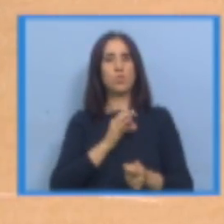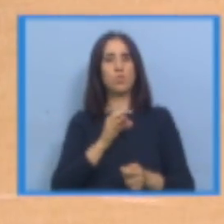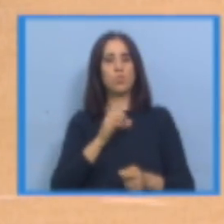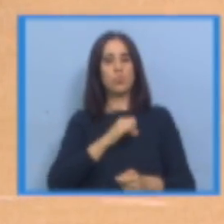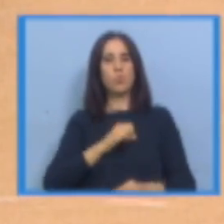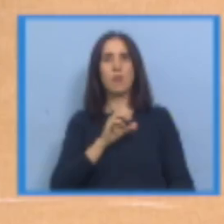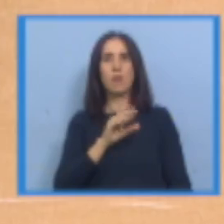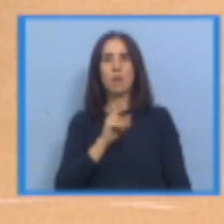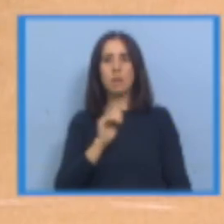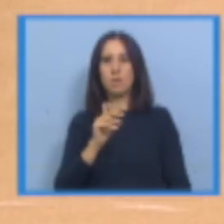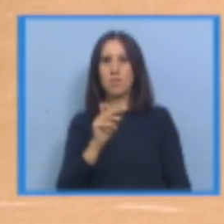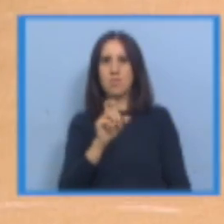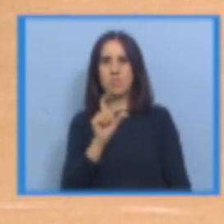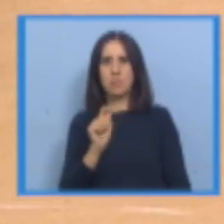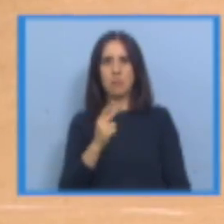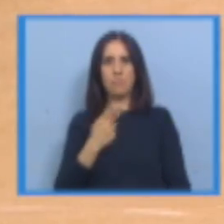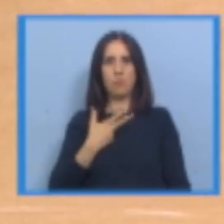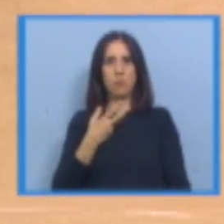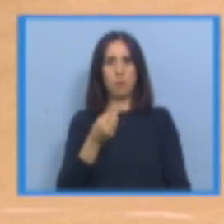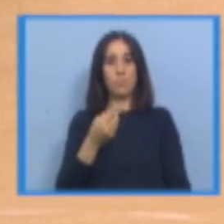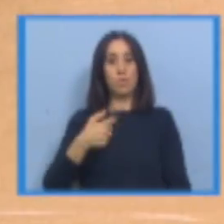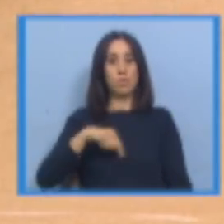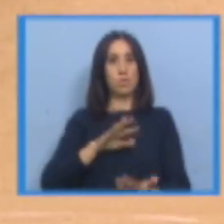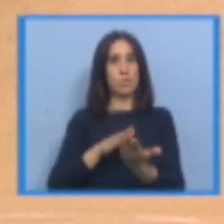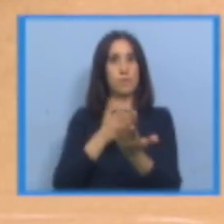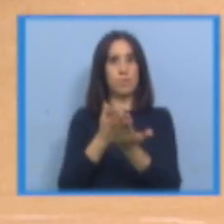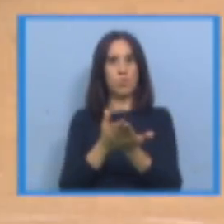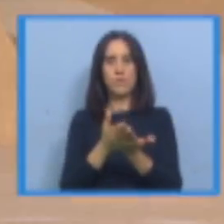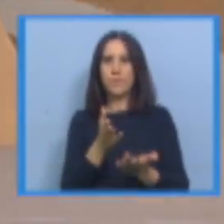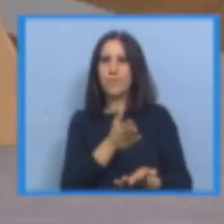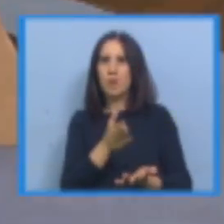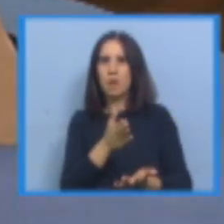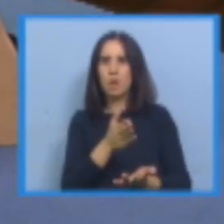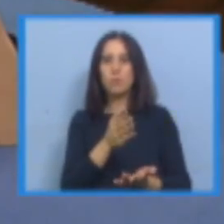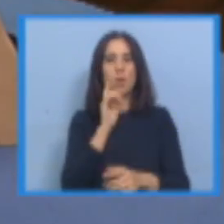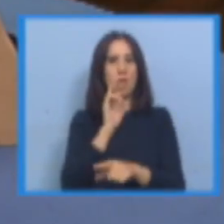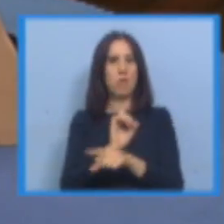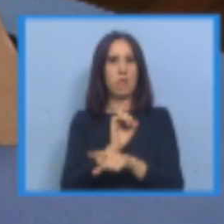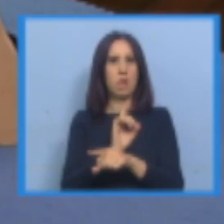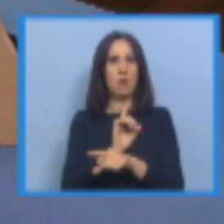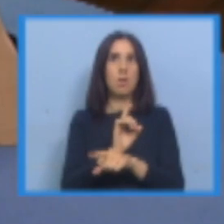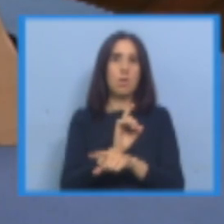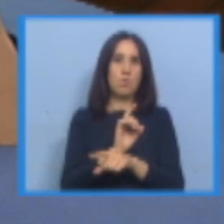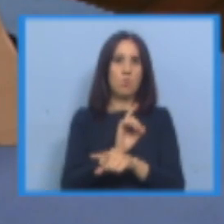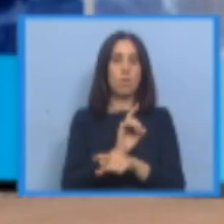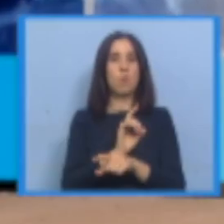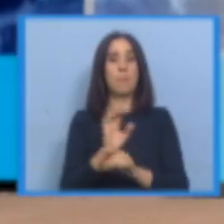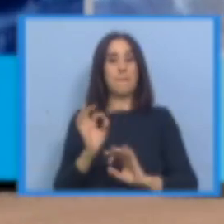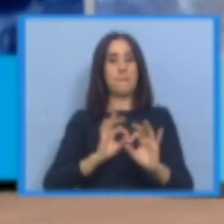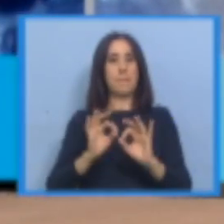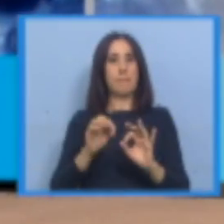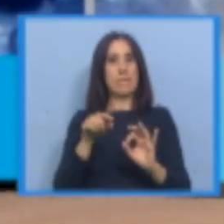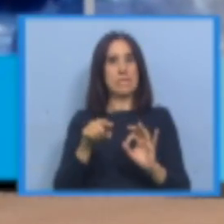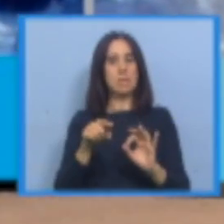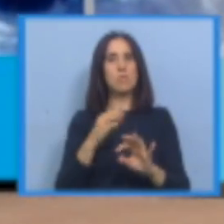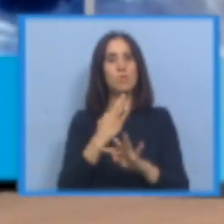Azevedo. E, portanto, a nossa proposta, na altura, dentro ou no contexto da preparação